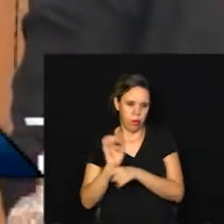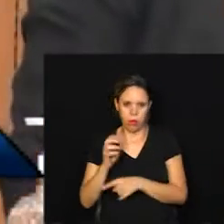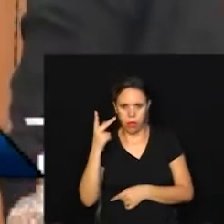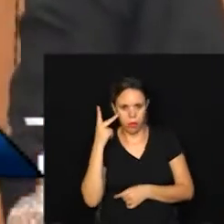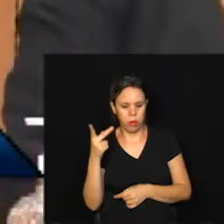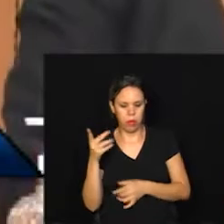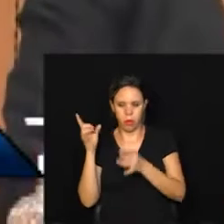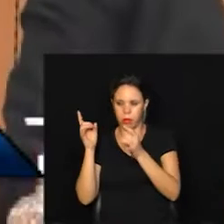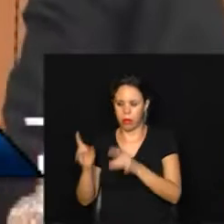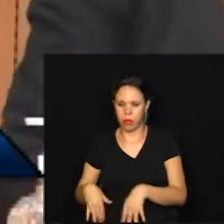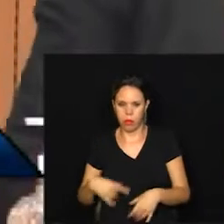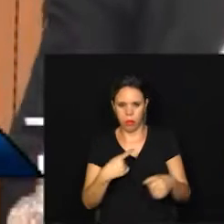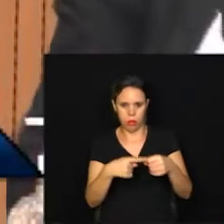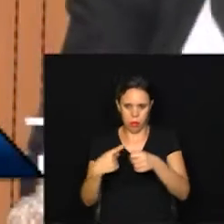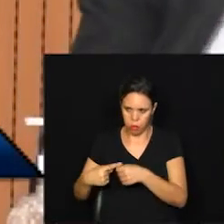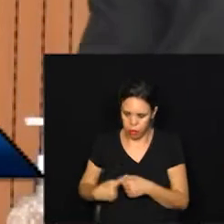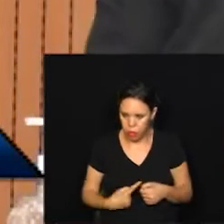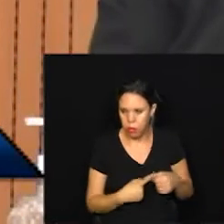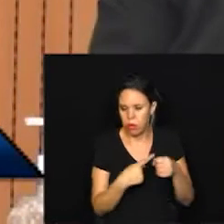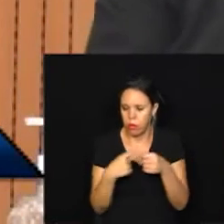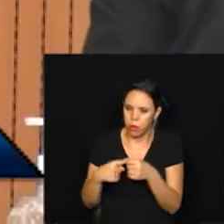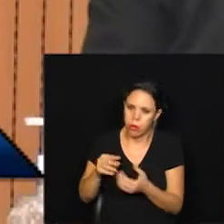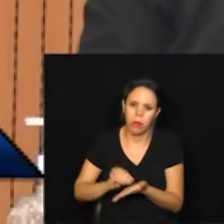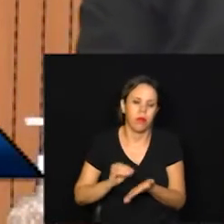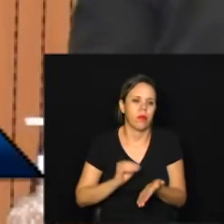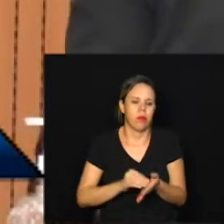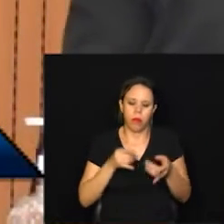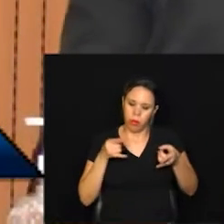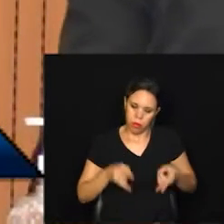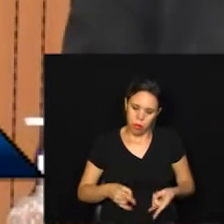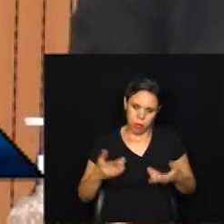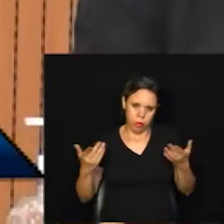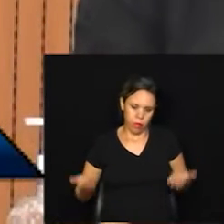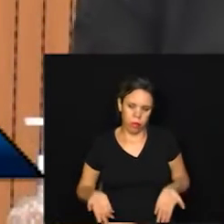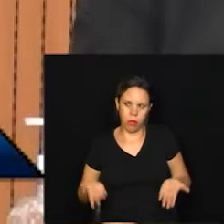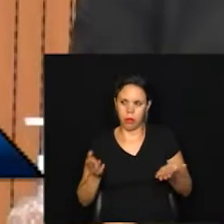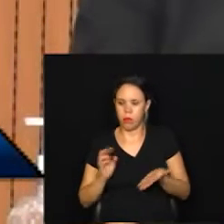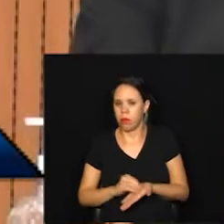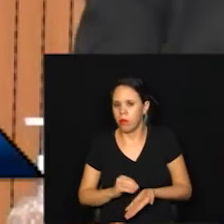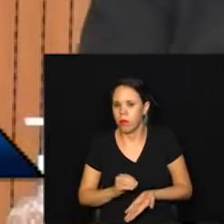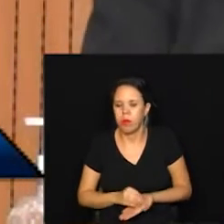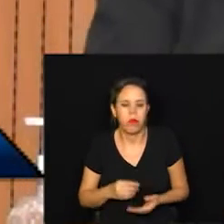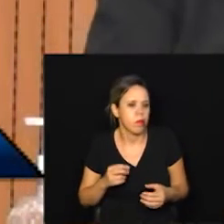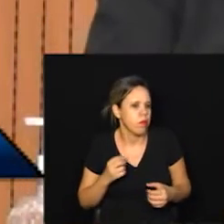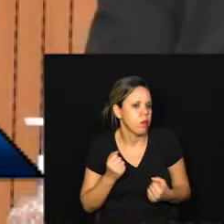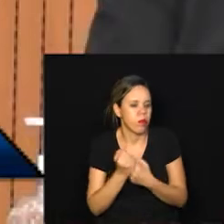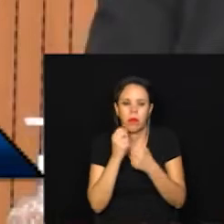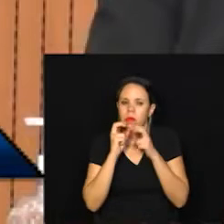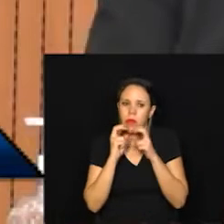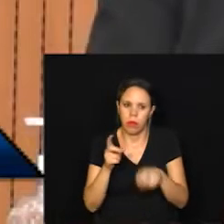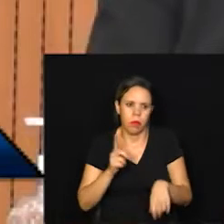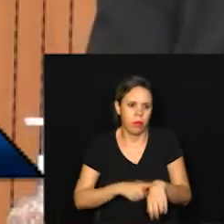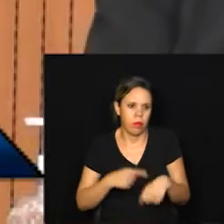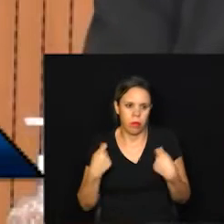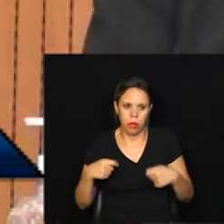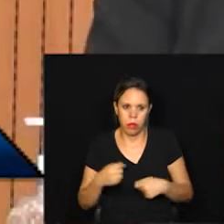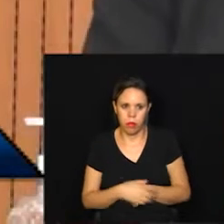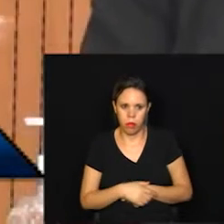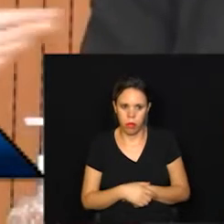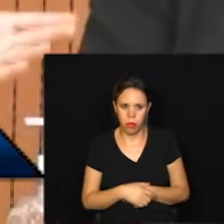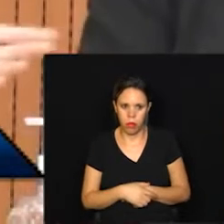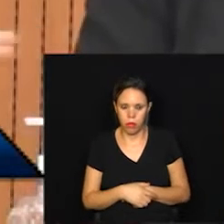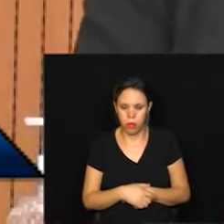e deixa os municípios aí sem leitos e sem socorro na hora que mais